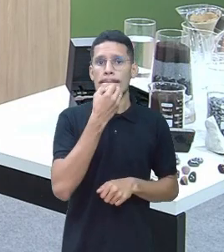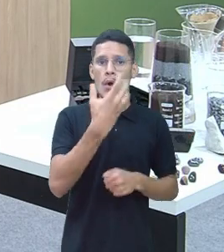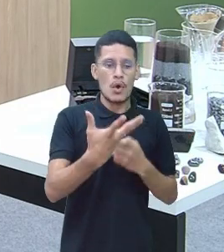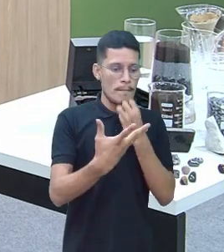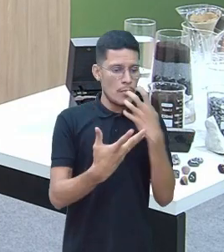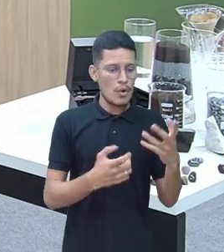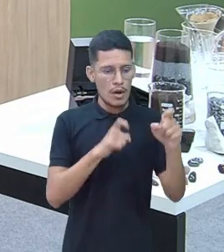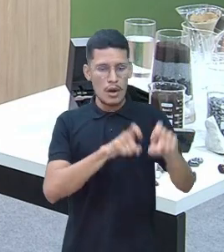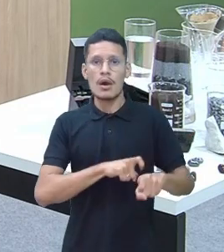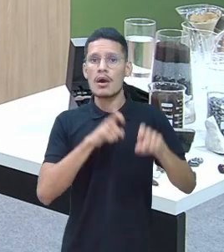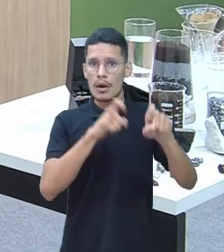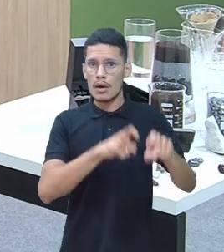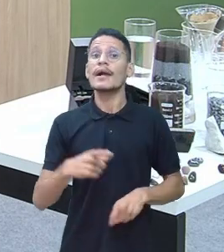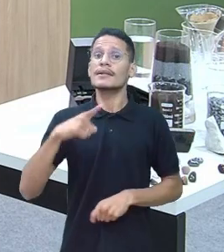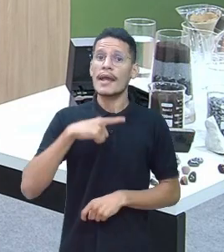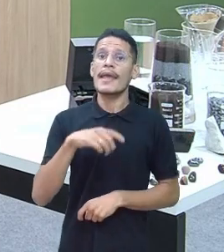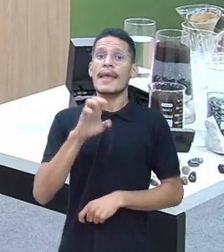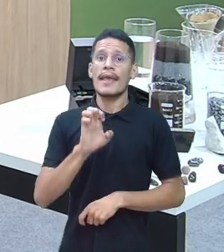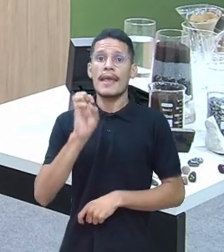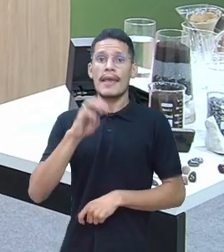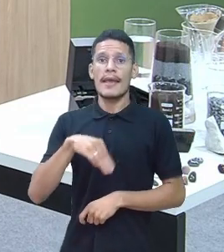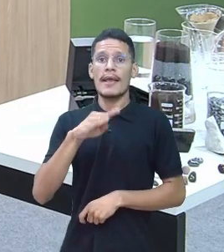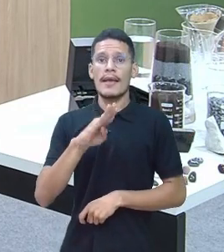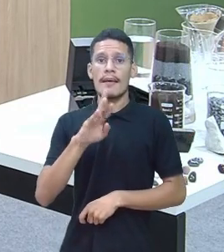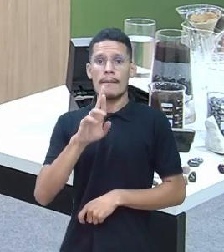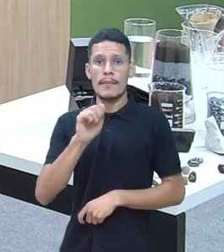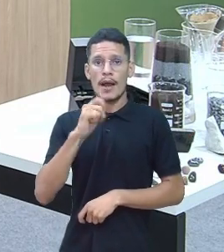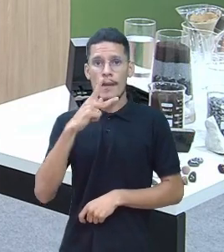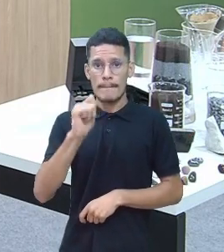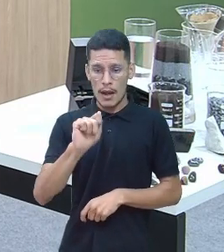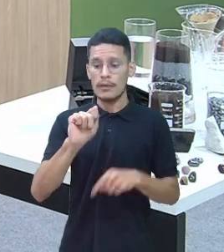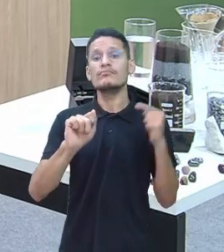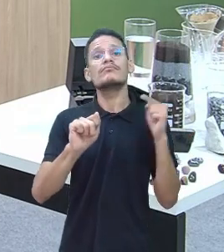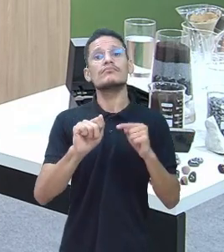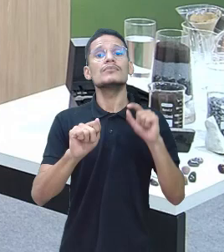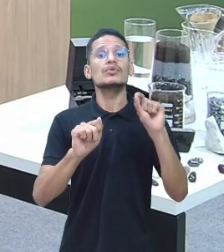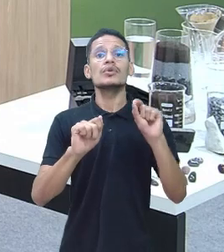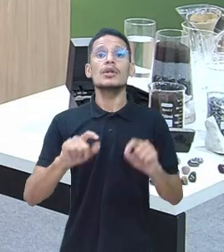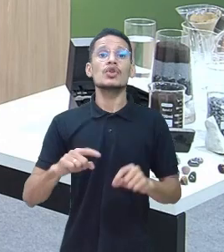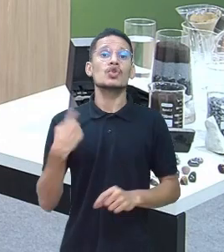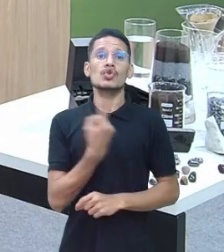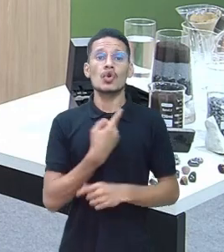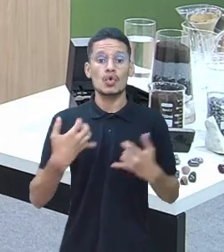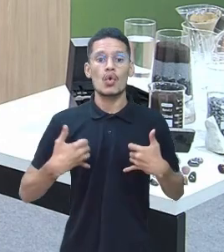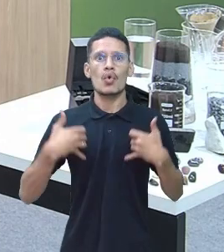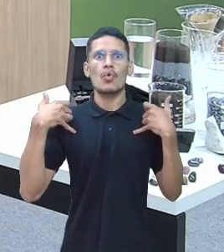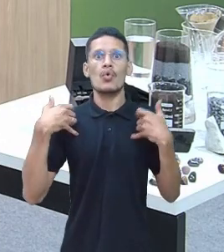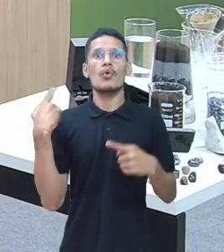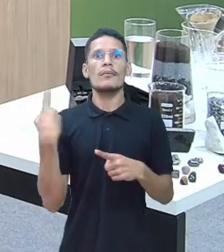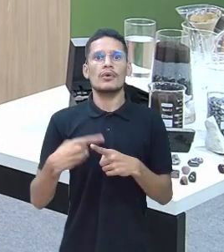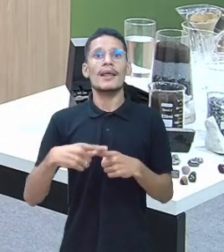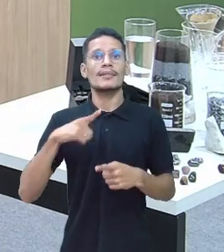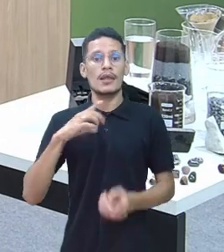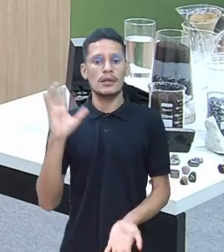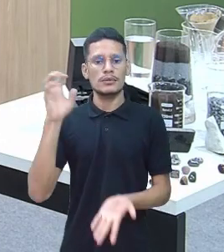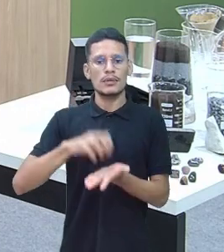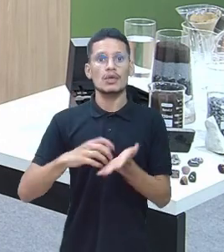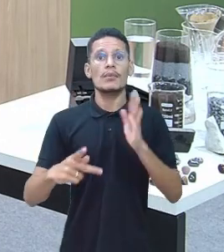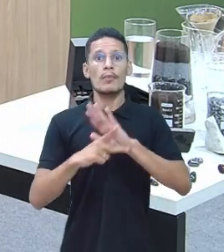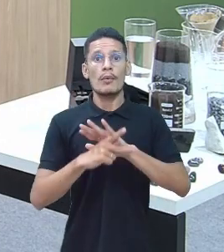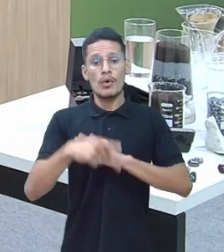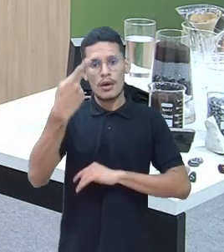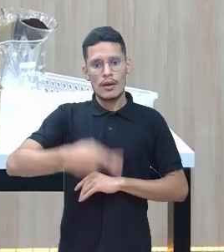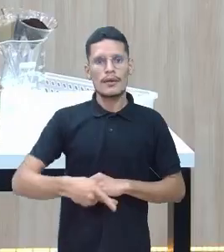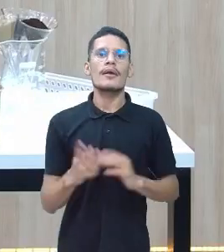plantação. E vem a questão da Embrapa, né? E na Embrapa a gente fica muito orgulhoso, porque existe um centro do Embrapa